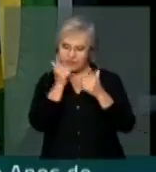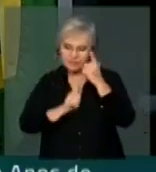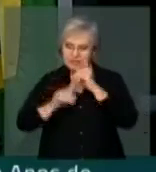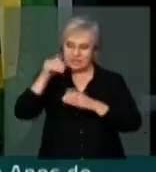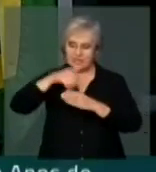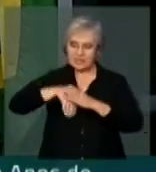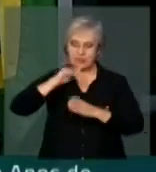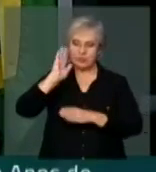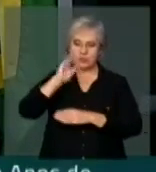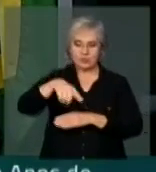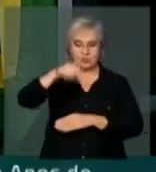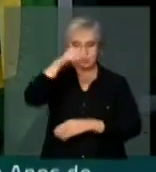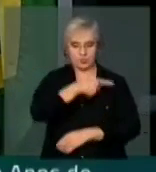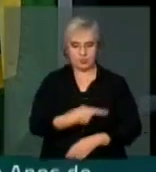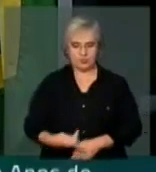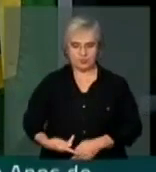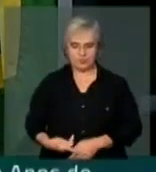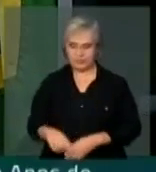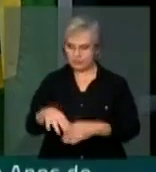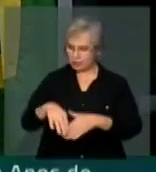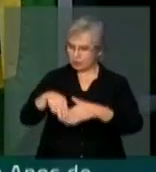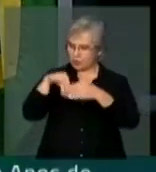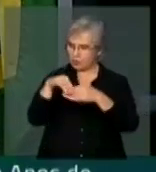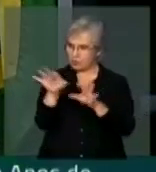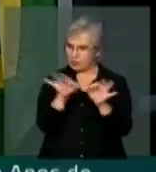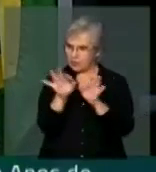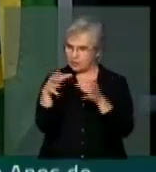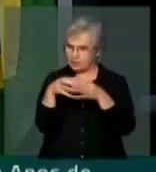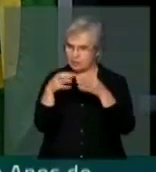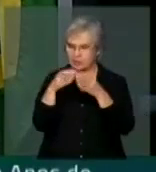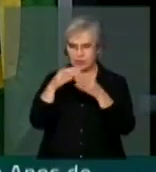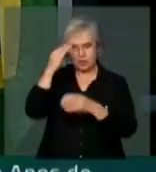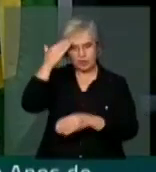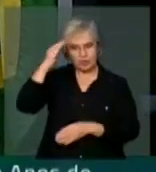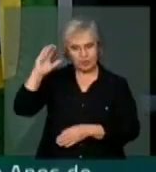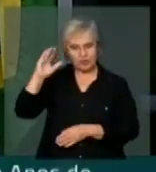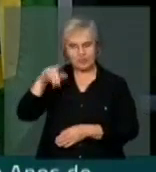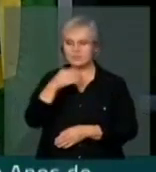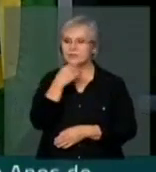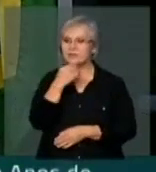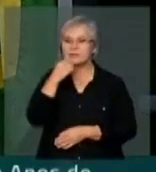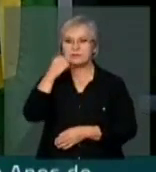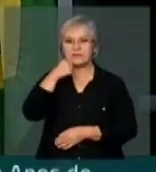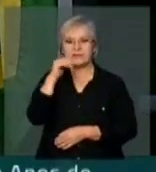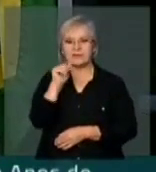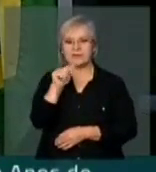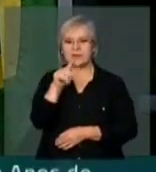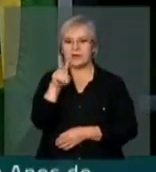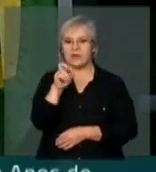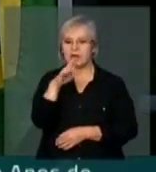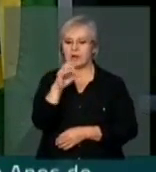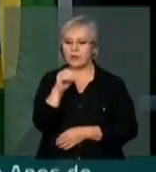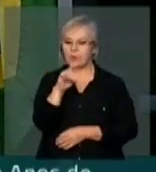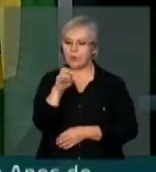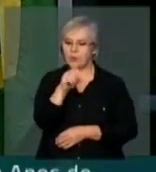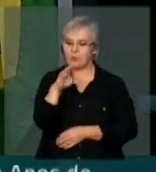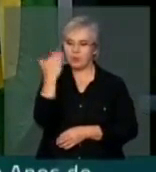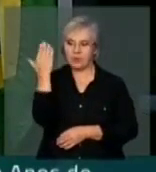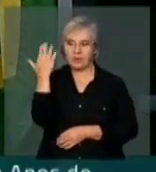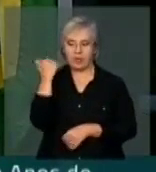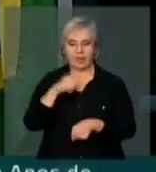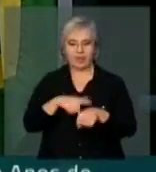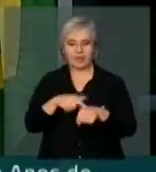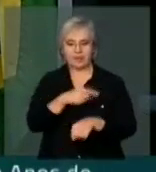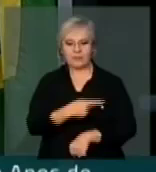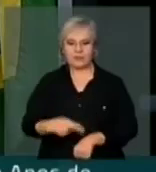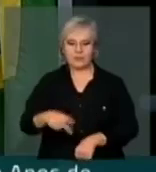para presidente. O líder da organização do comício em Curitiba foi o senador Álvaro Dias, que na época era presidente